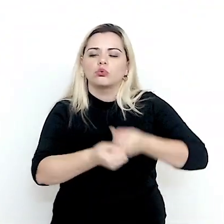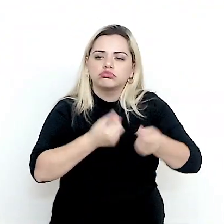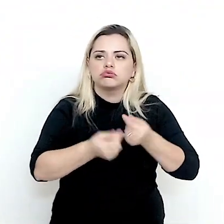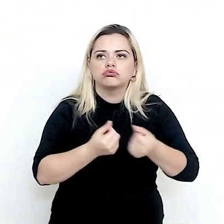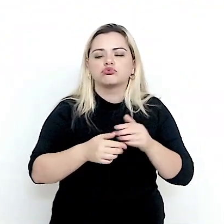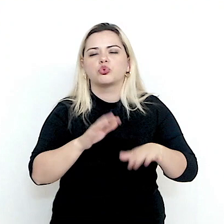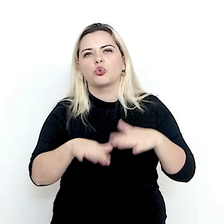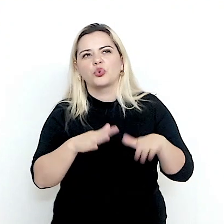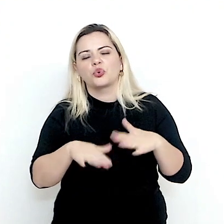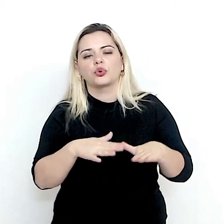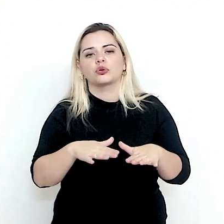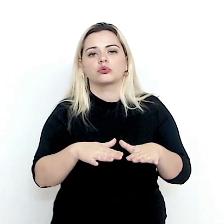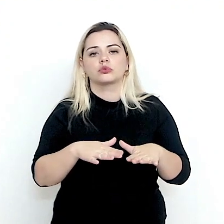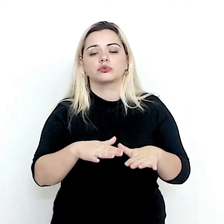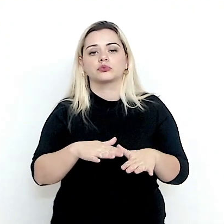ressaltou,